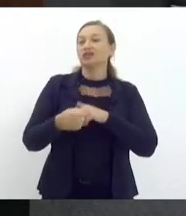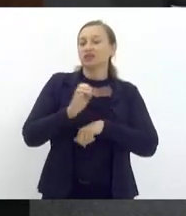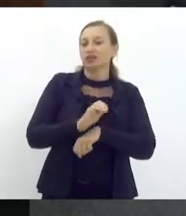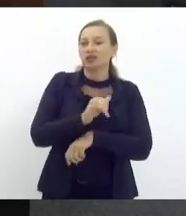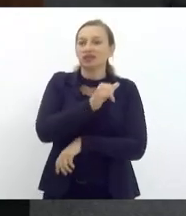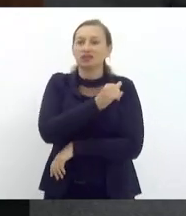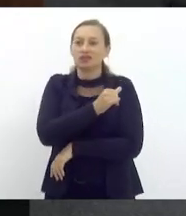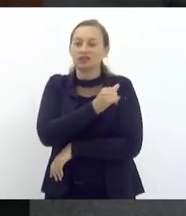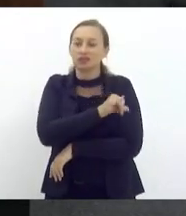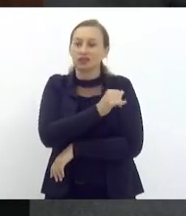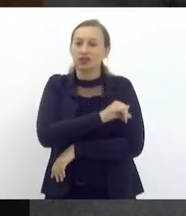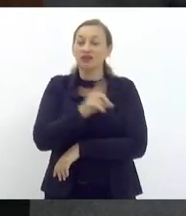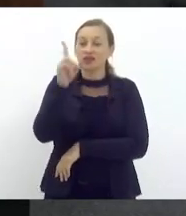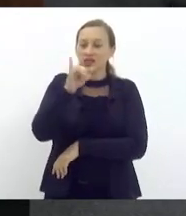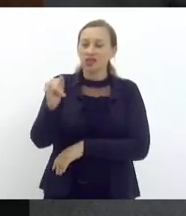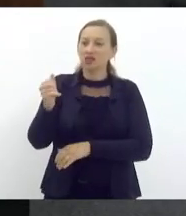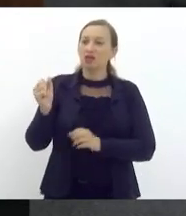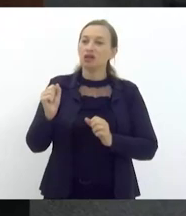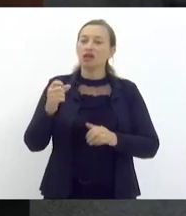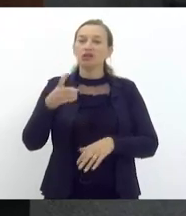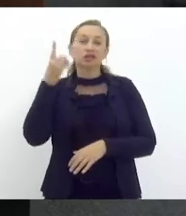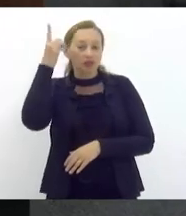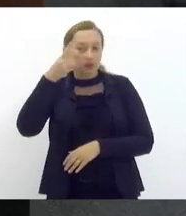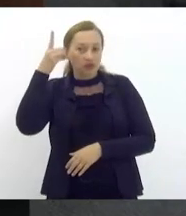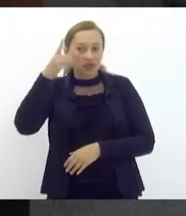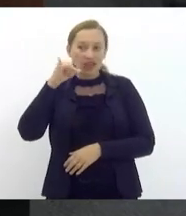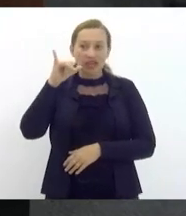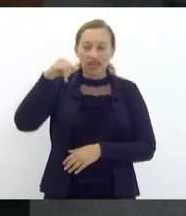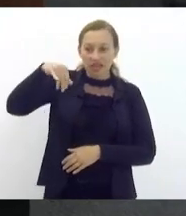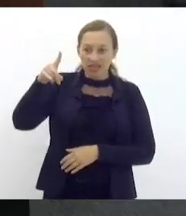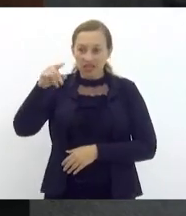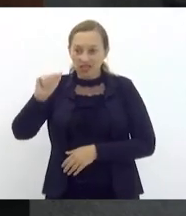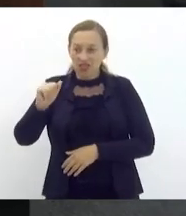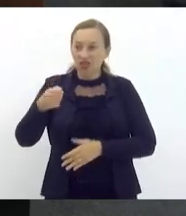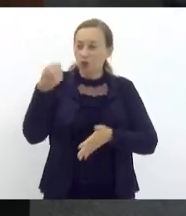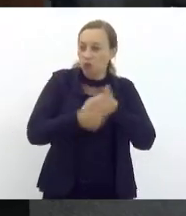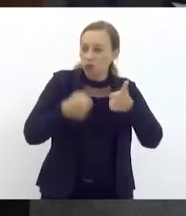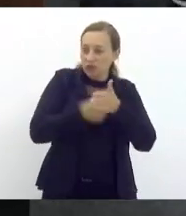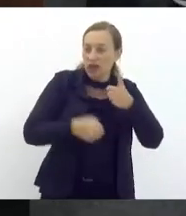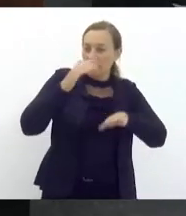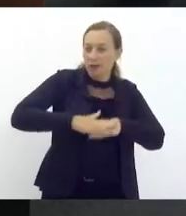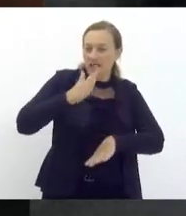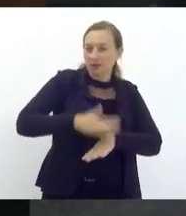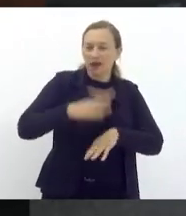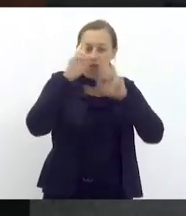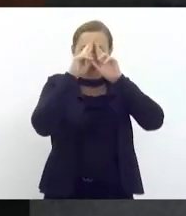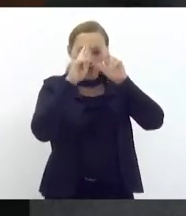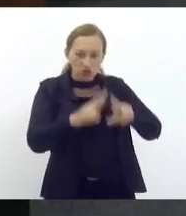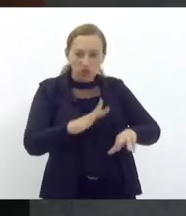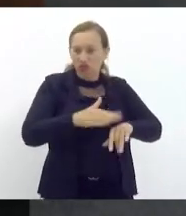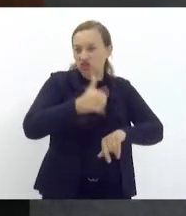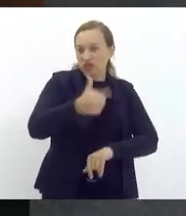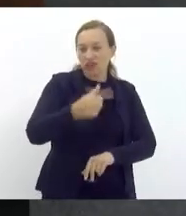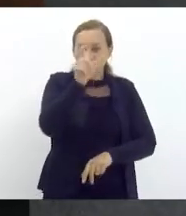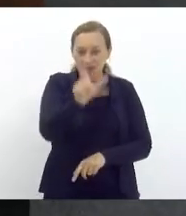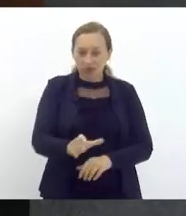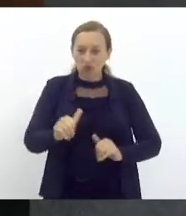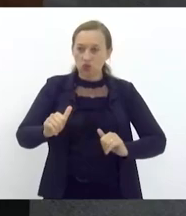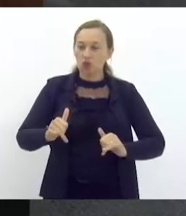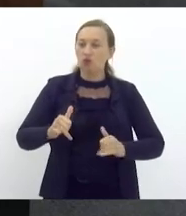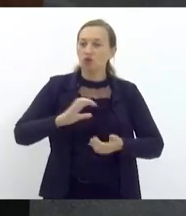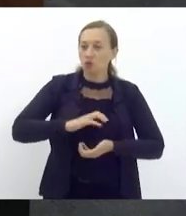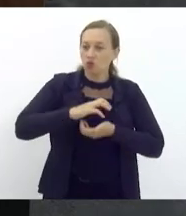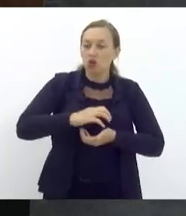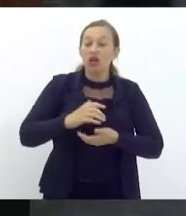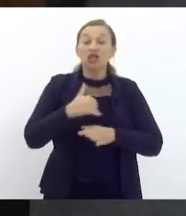Deputado da Índia lutar cada vez mais por respeito dignidade da pessoa idosa porque todos nós se